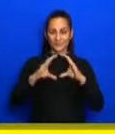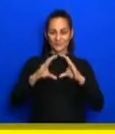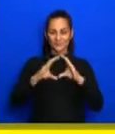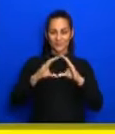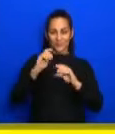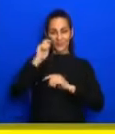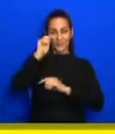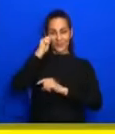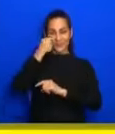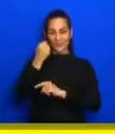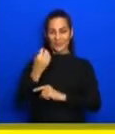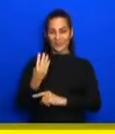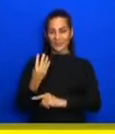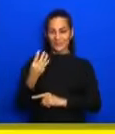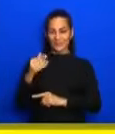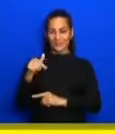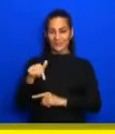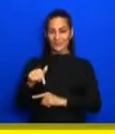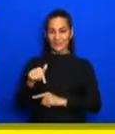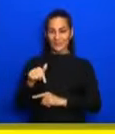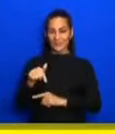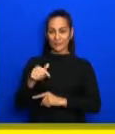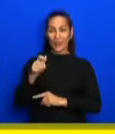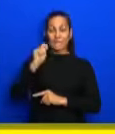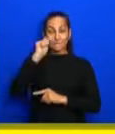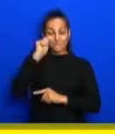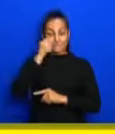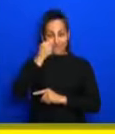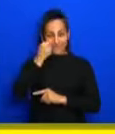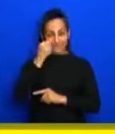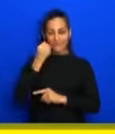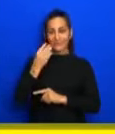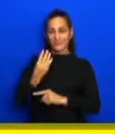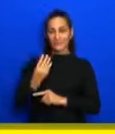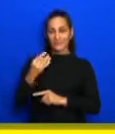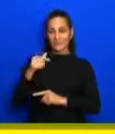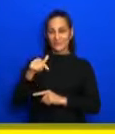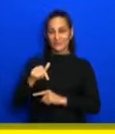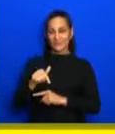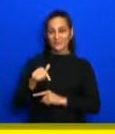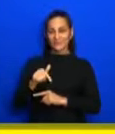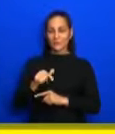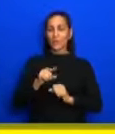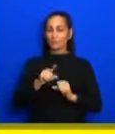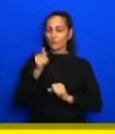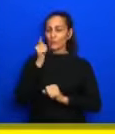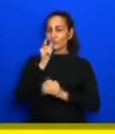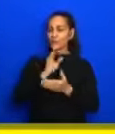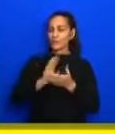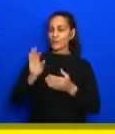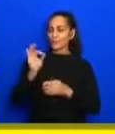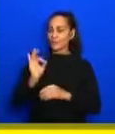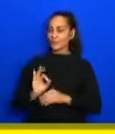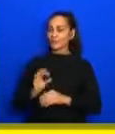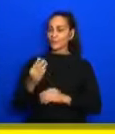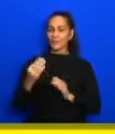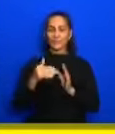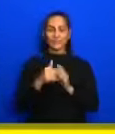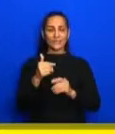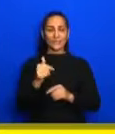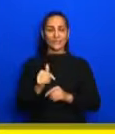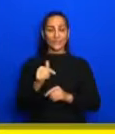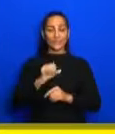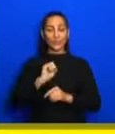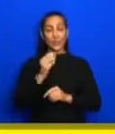Bola preta número 47, preta 47. Você ganha prêmio acertando de 3 a 7